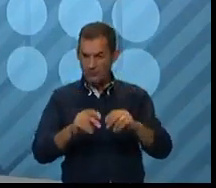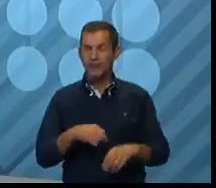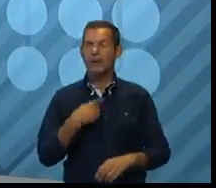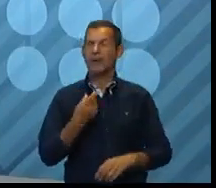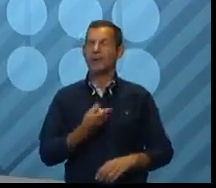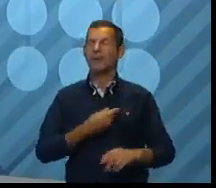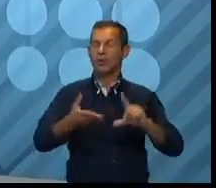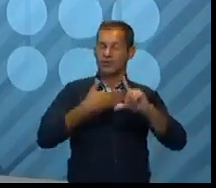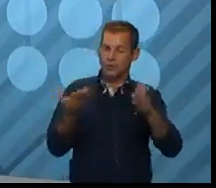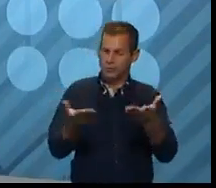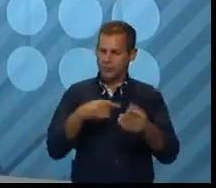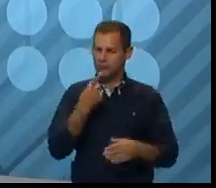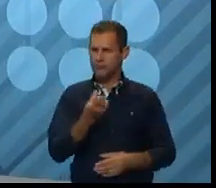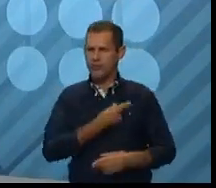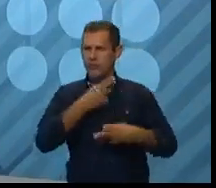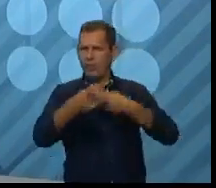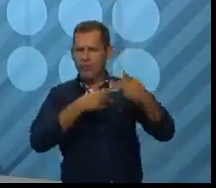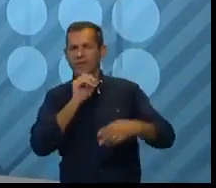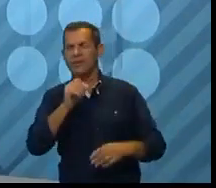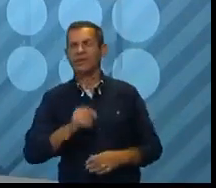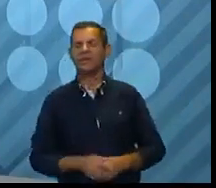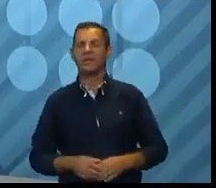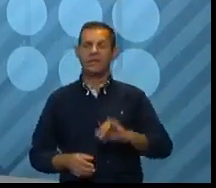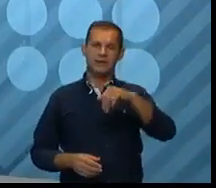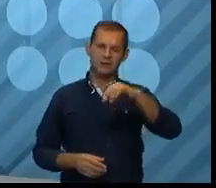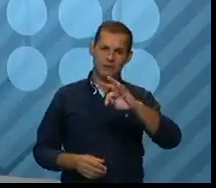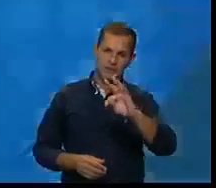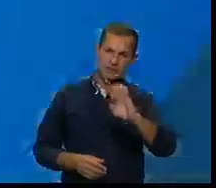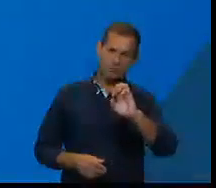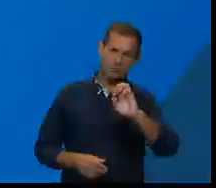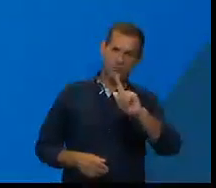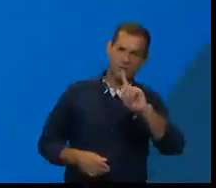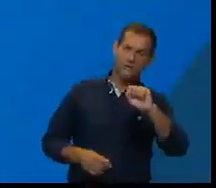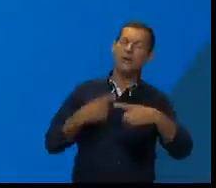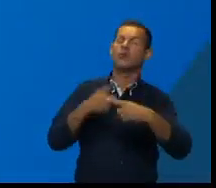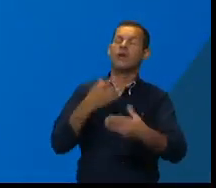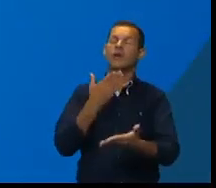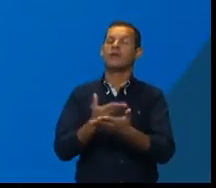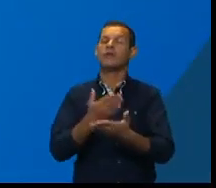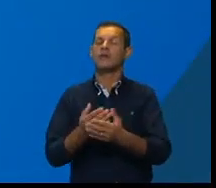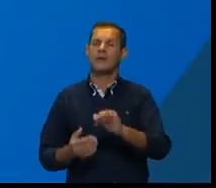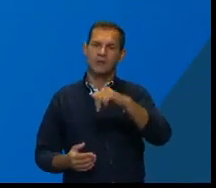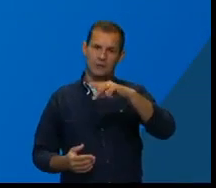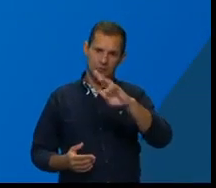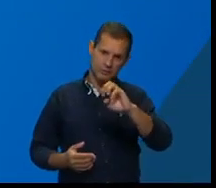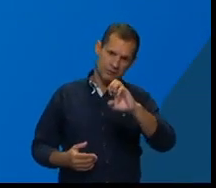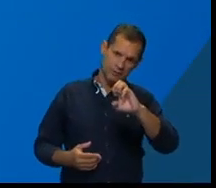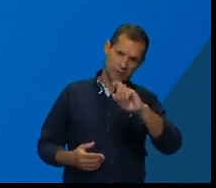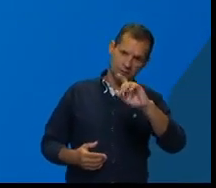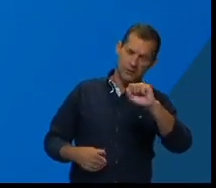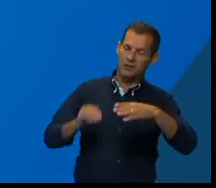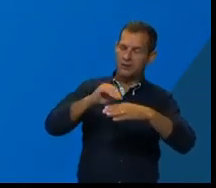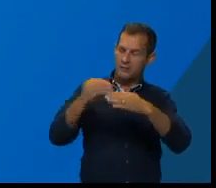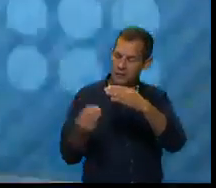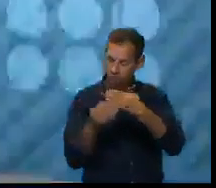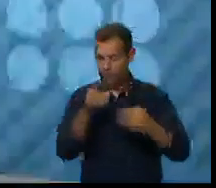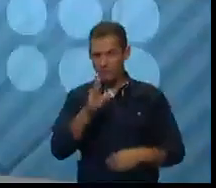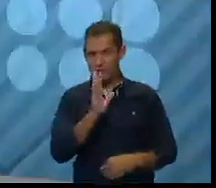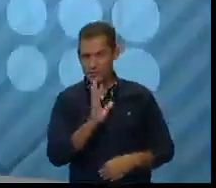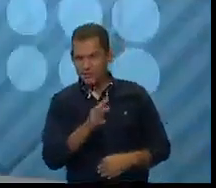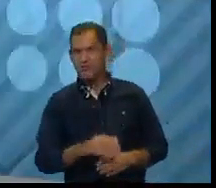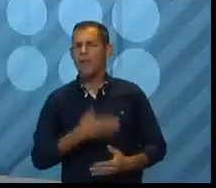Então, na nossa aula de hoje, nós iremos falar sobre integrais. Mas por que estudar as integrais e as suas aplicações? Você